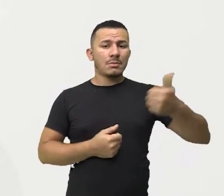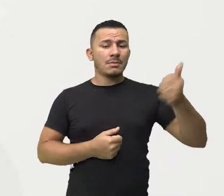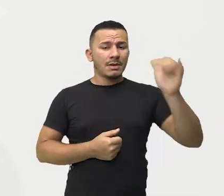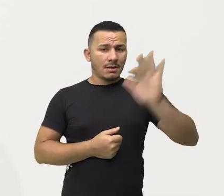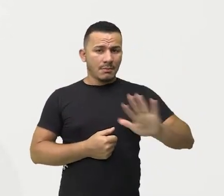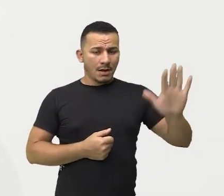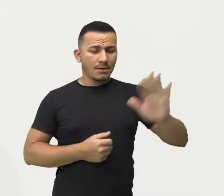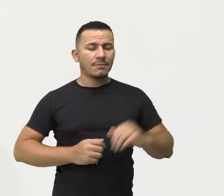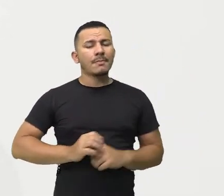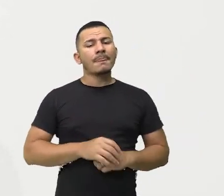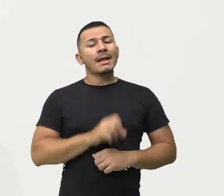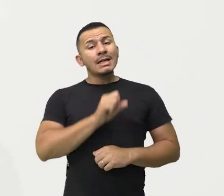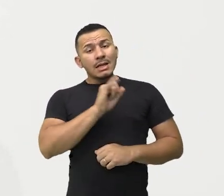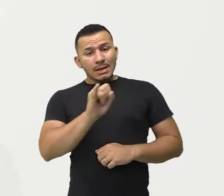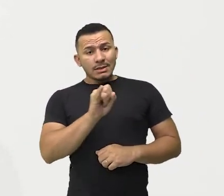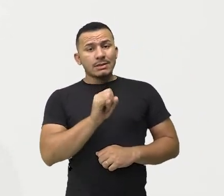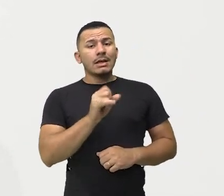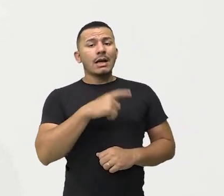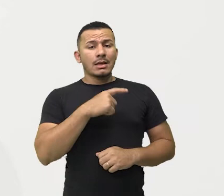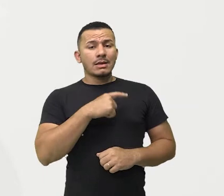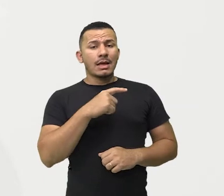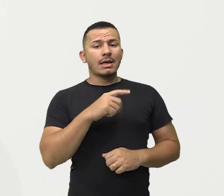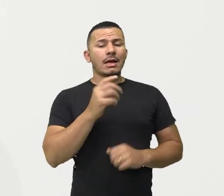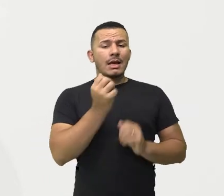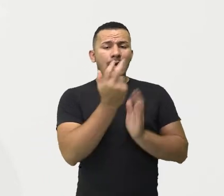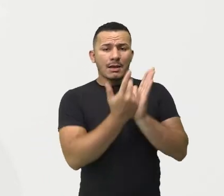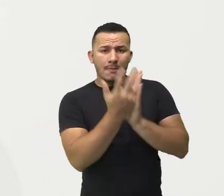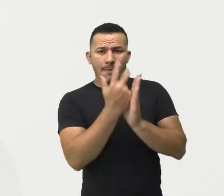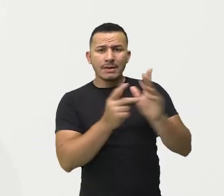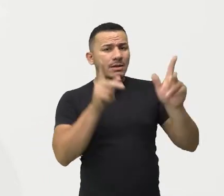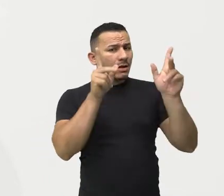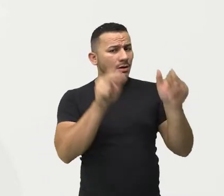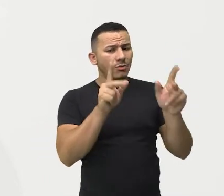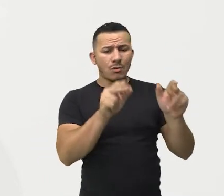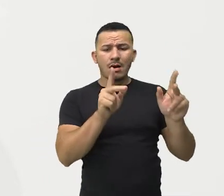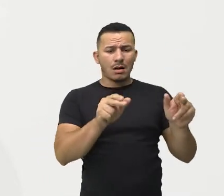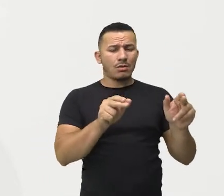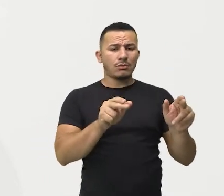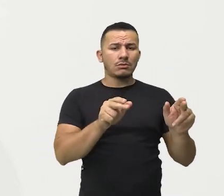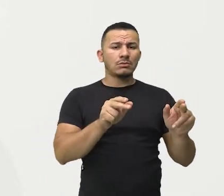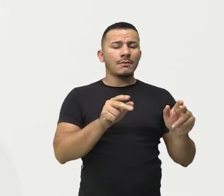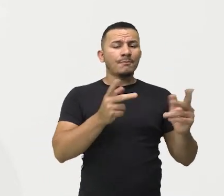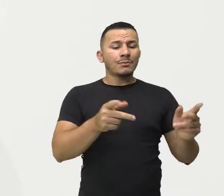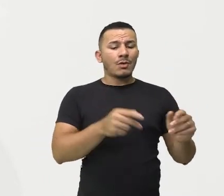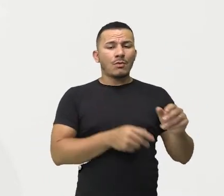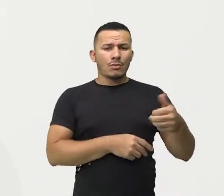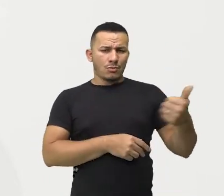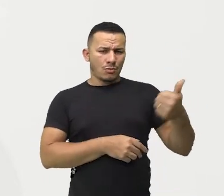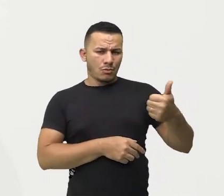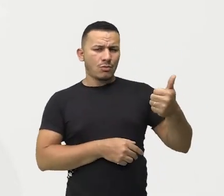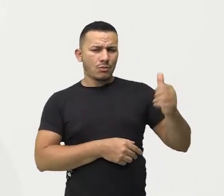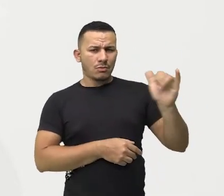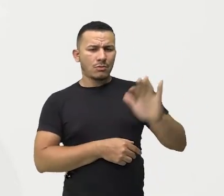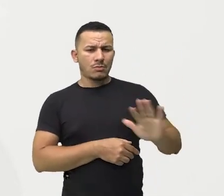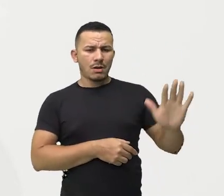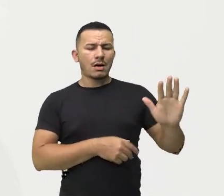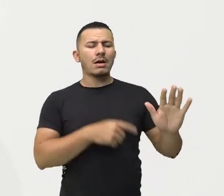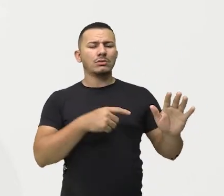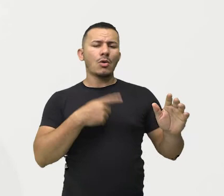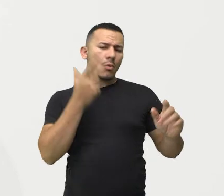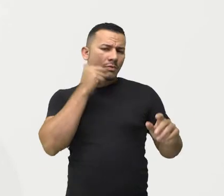de simetria se nós tivermos a mesma figura. Então olha só, eu consegui traçar aqui